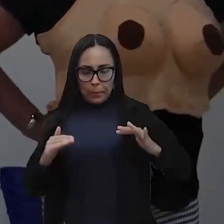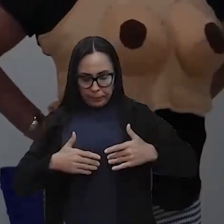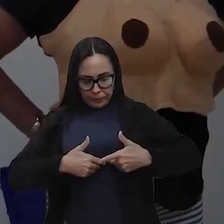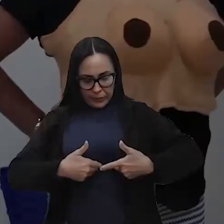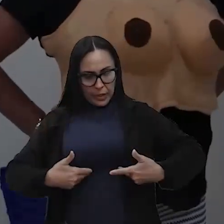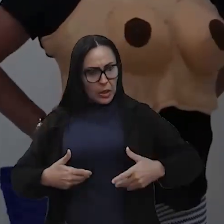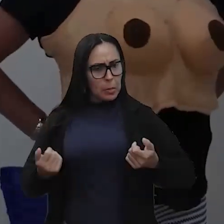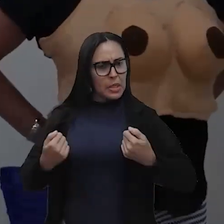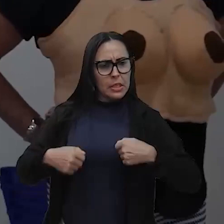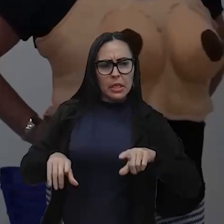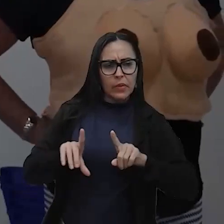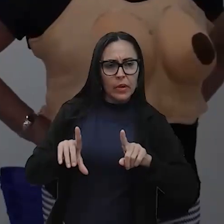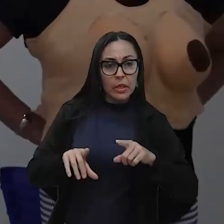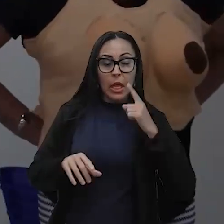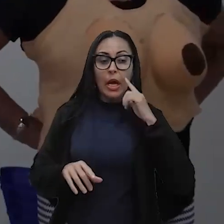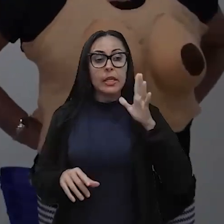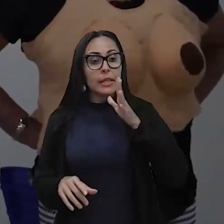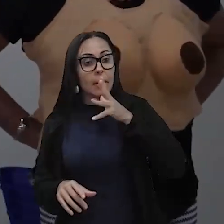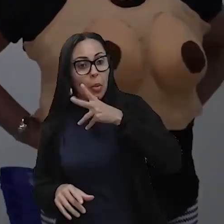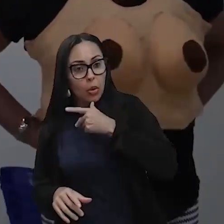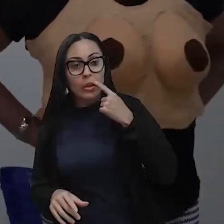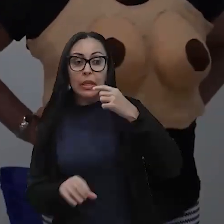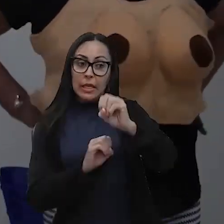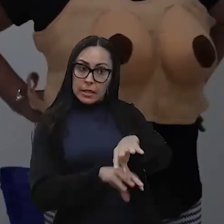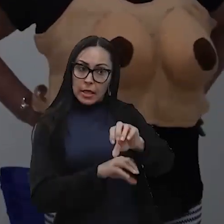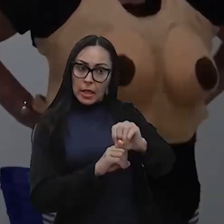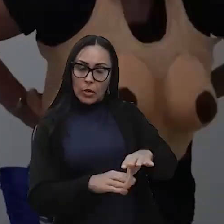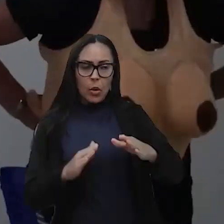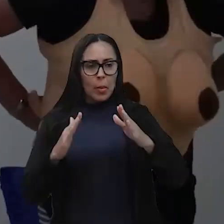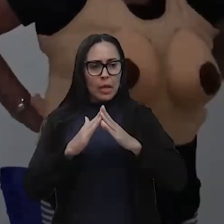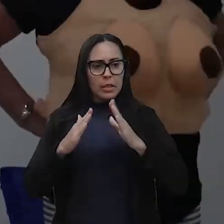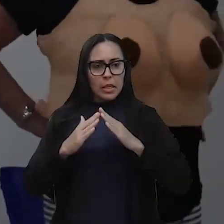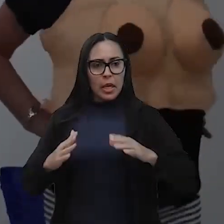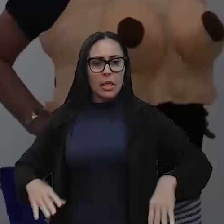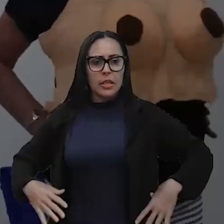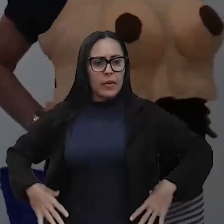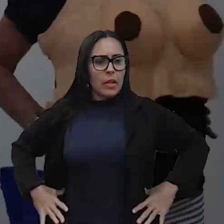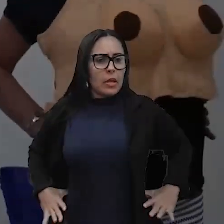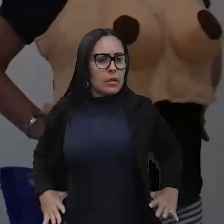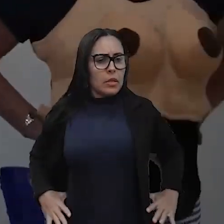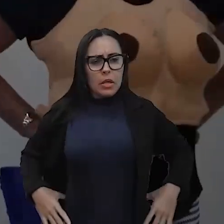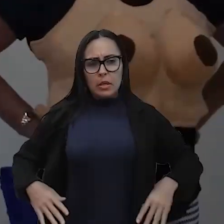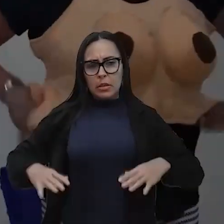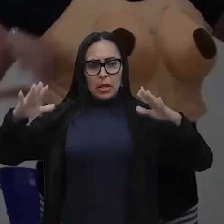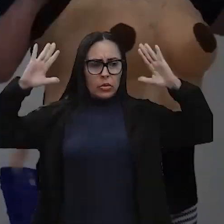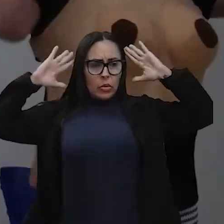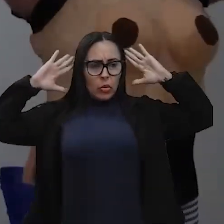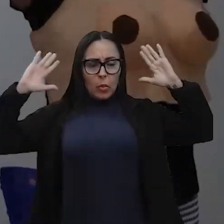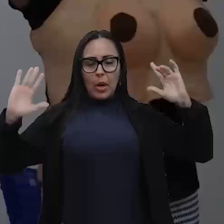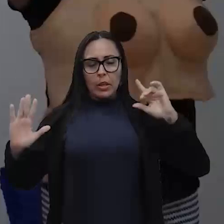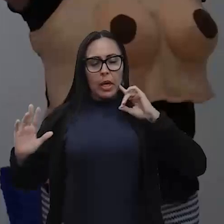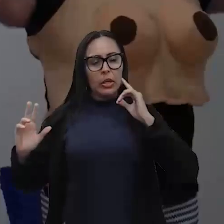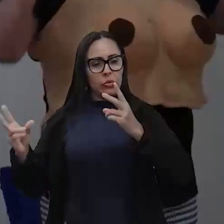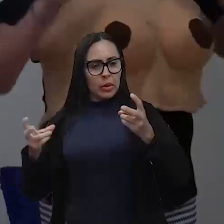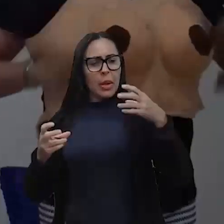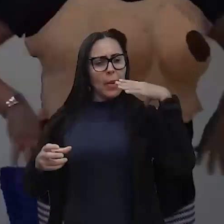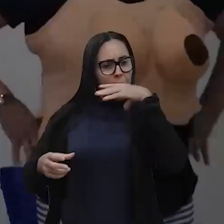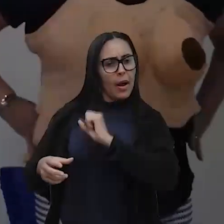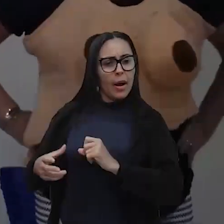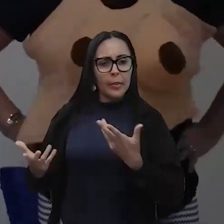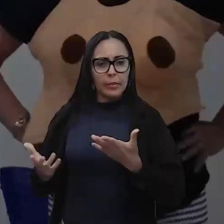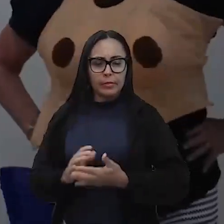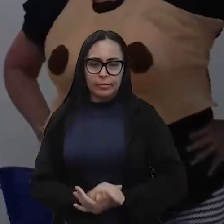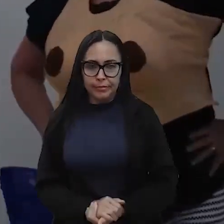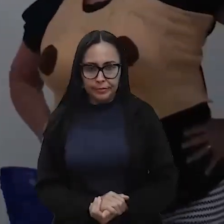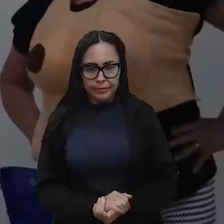tá demorando porque tá ensinando, mas em casa faz isso, olhou, faz assim, ó, jogou para trás, tal, olhou, tá filé, passa pro